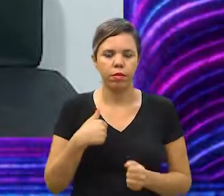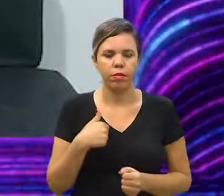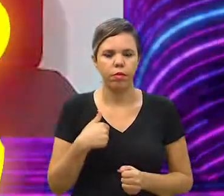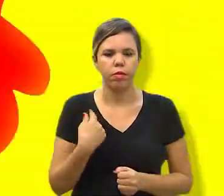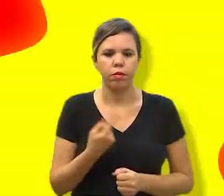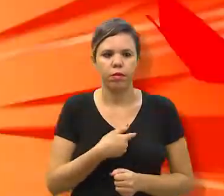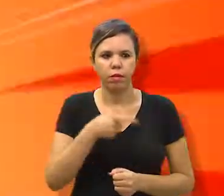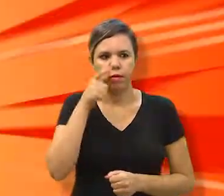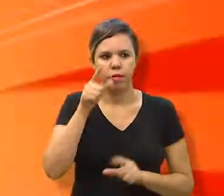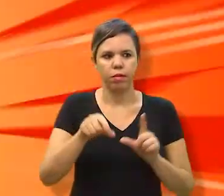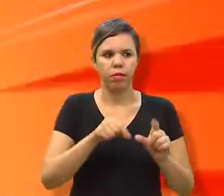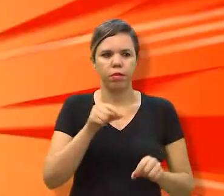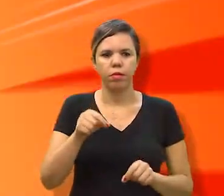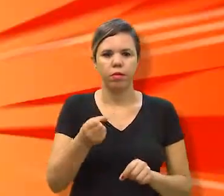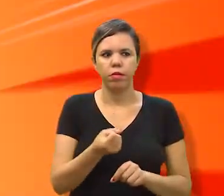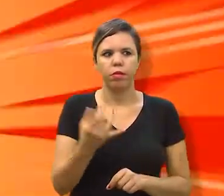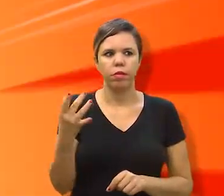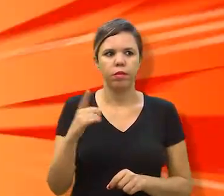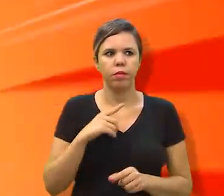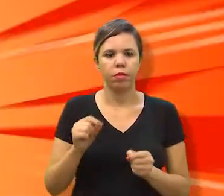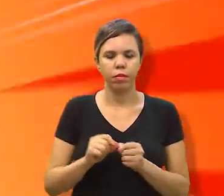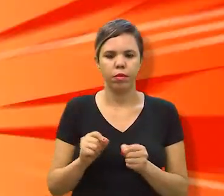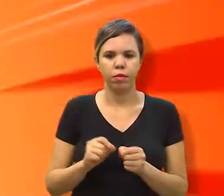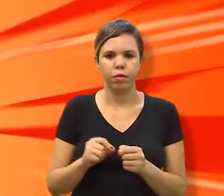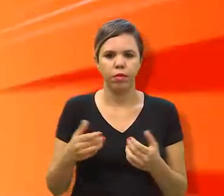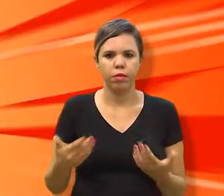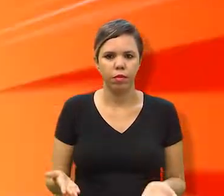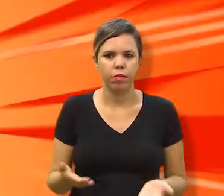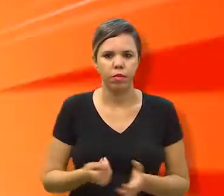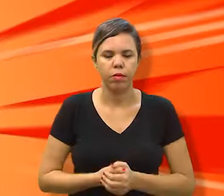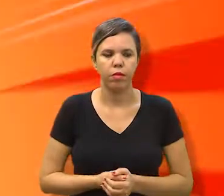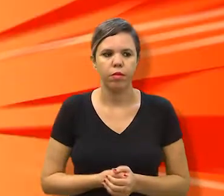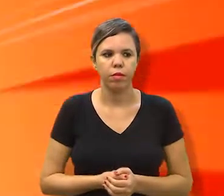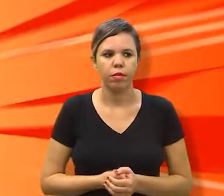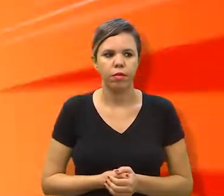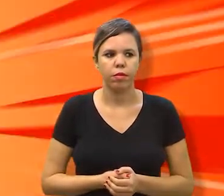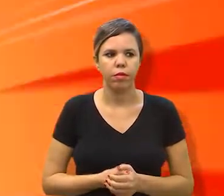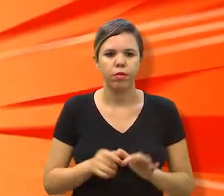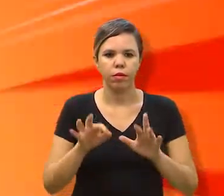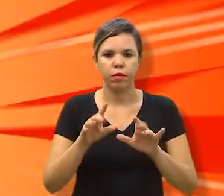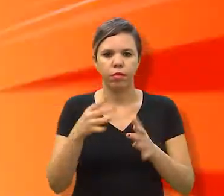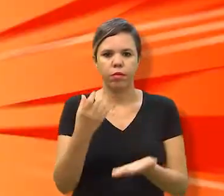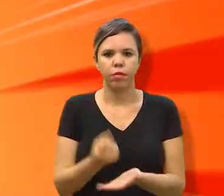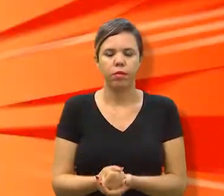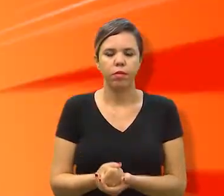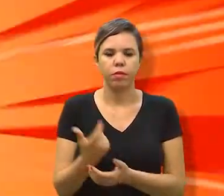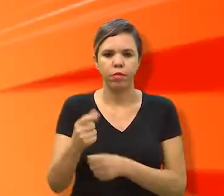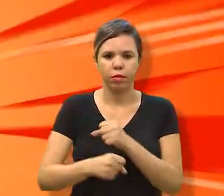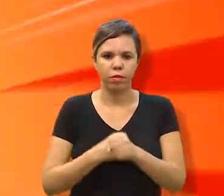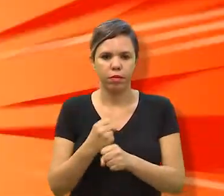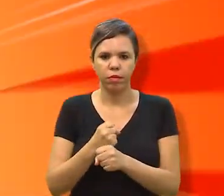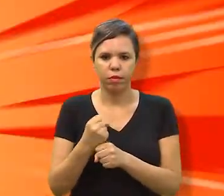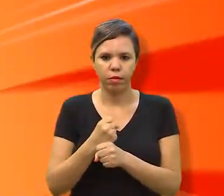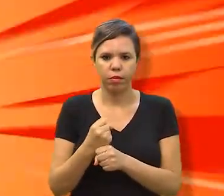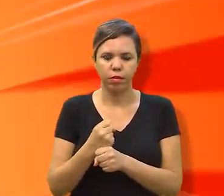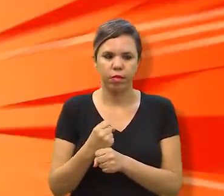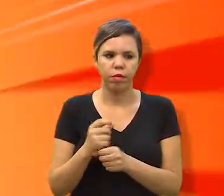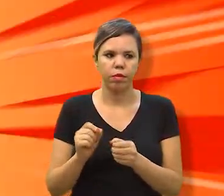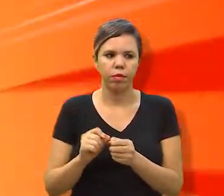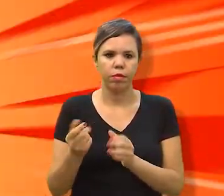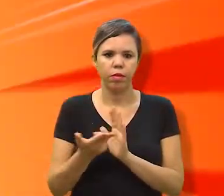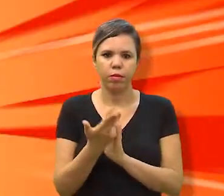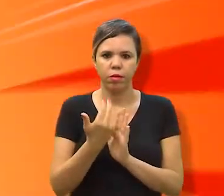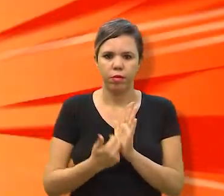a gente optou por, nesse volume, a gente fazer tudo no digital, né? Porque nos outros anos a gente